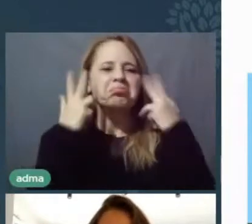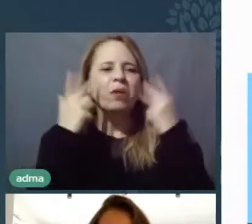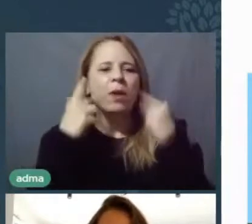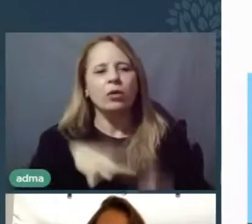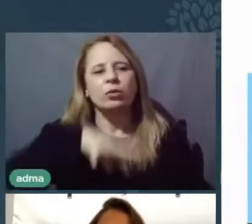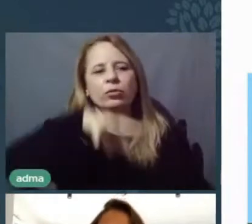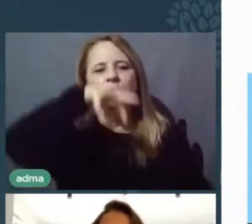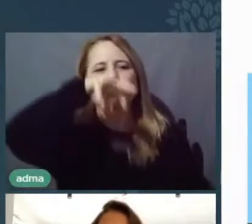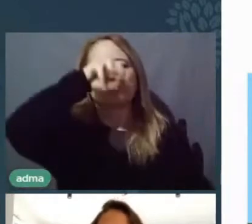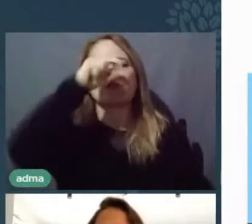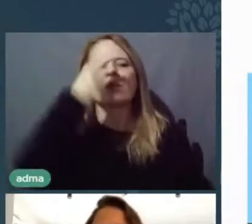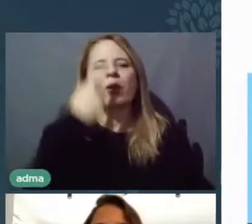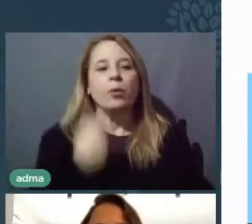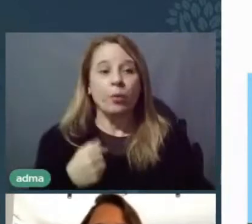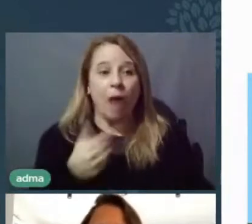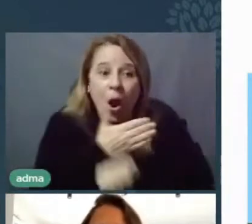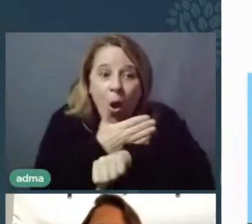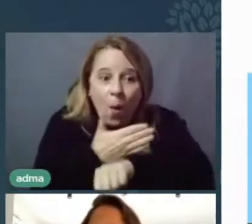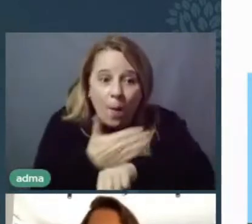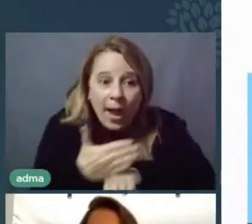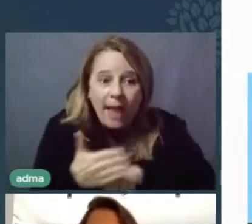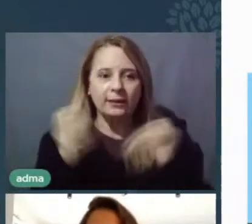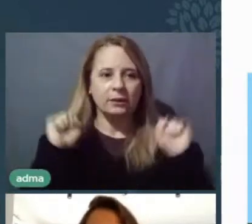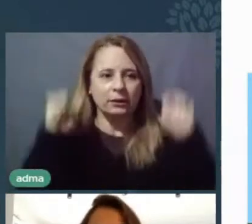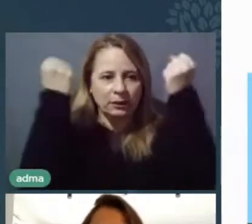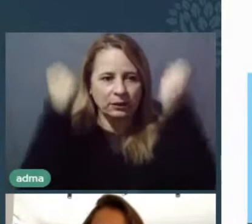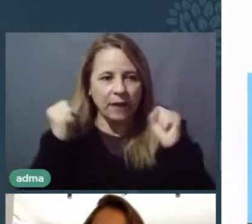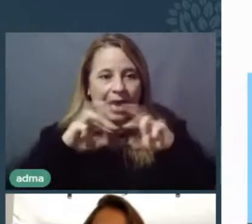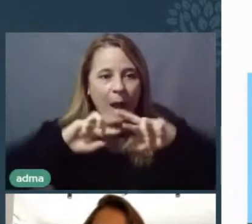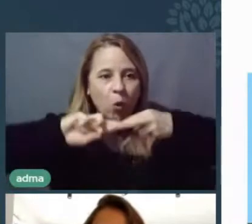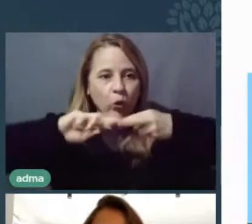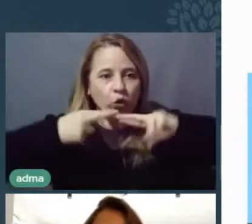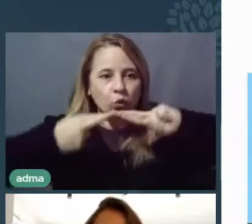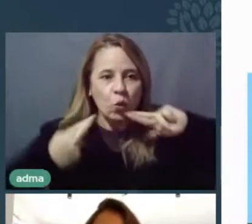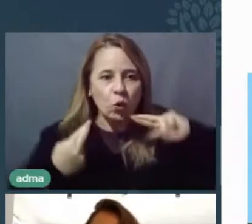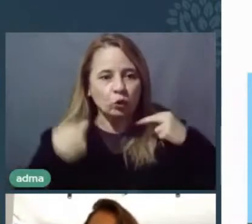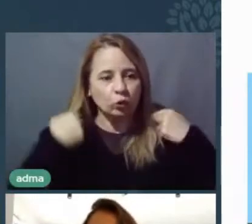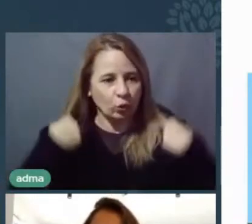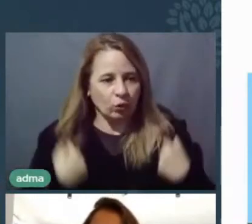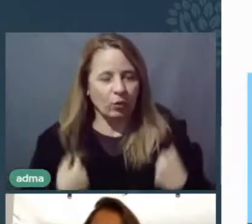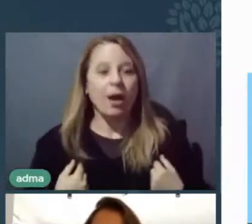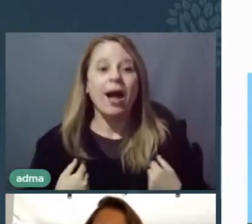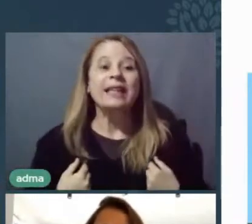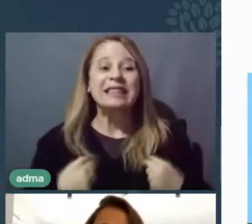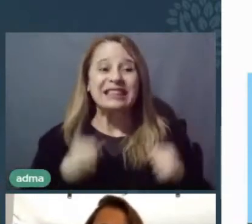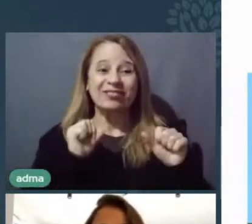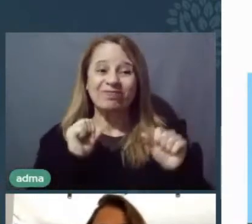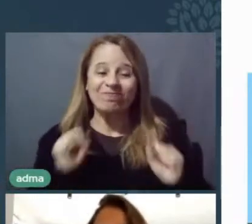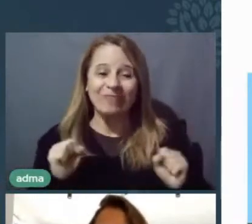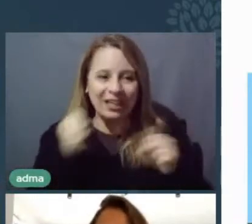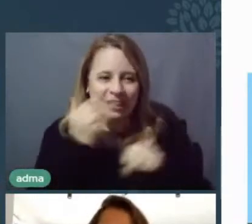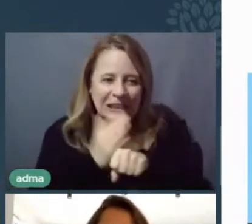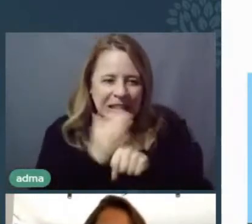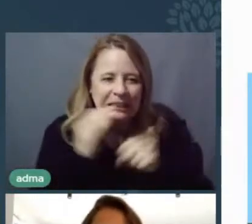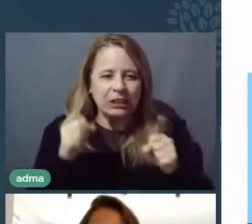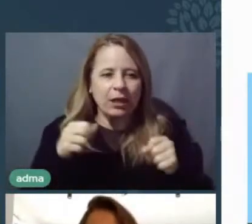fazer exercício, a demanda dos músculos aumenta em relação à quantidade de oxigênio. Quando a gente está fazendo exercício, os músculos